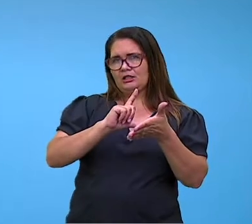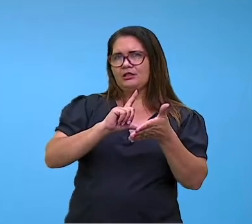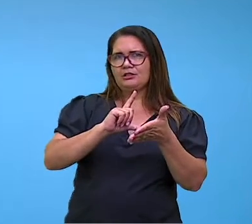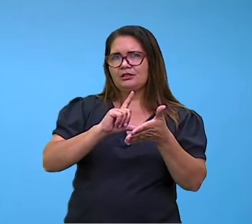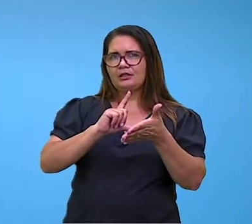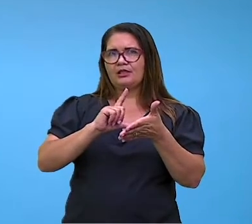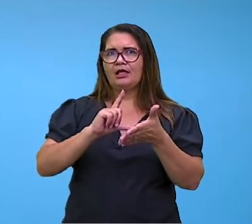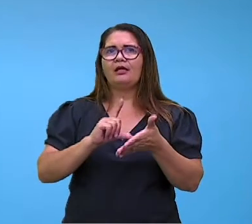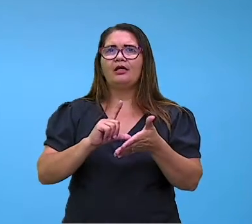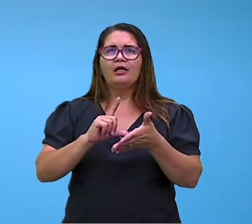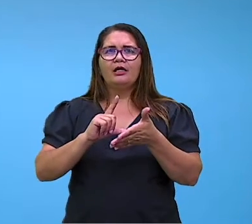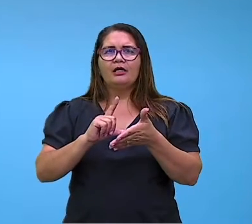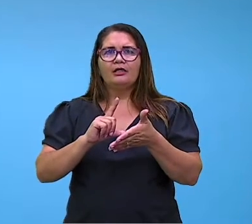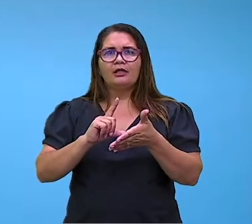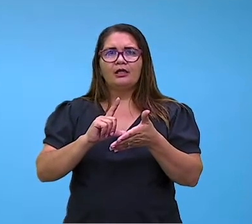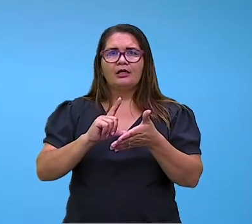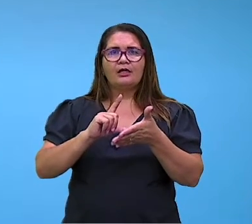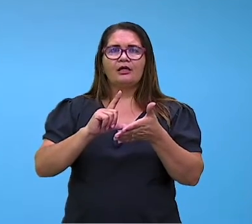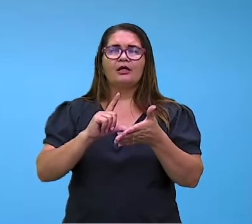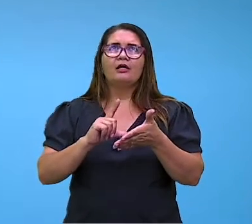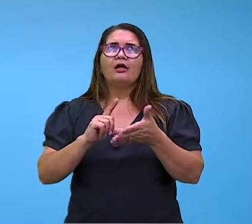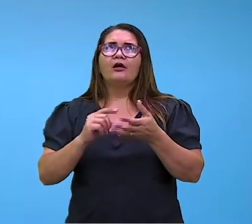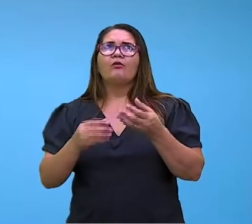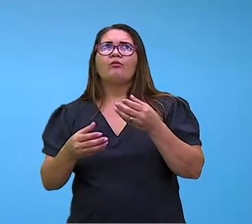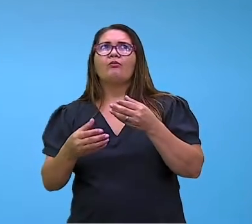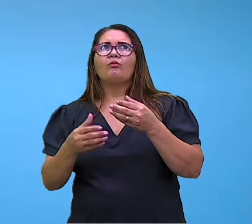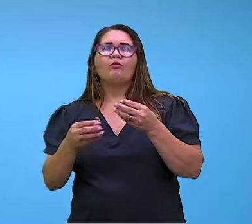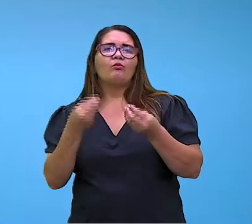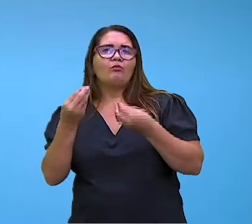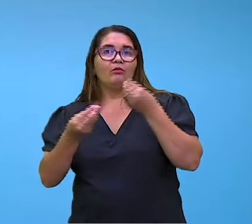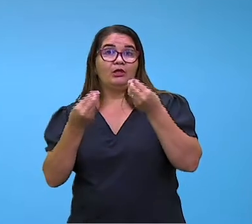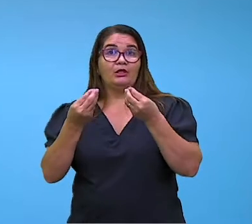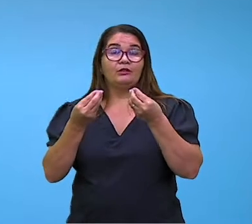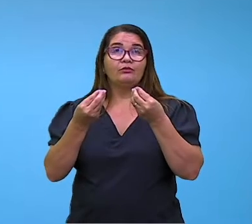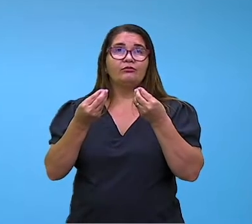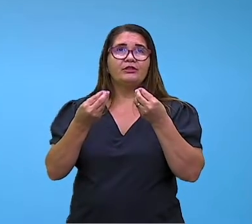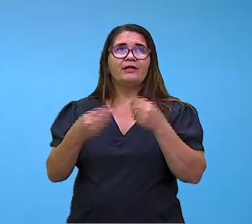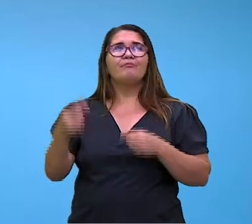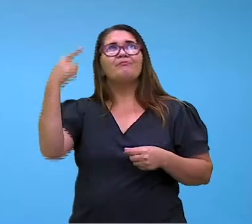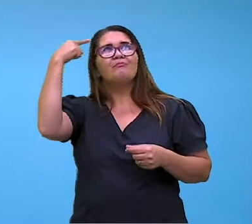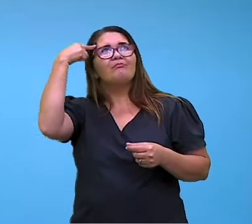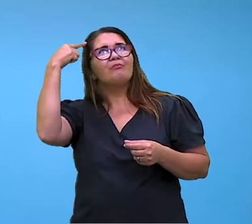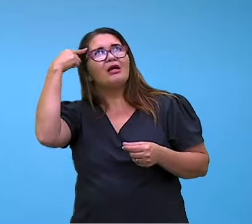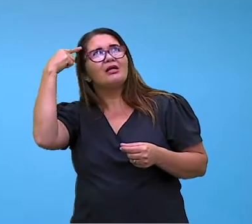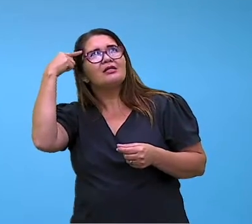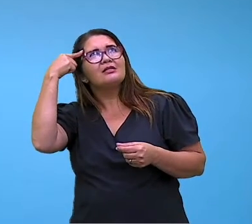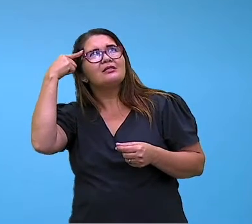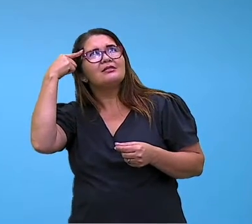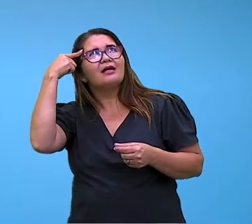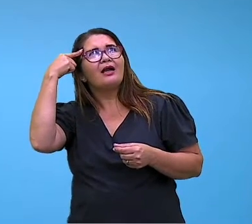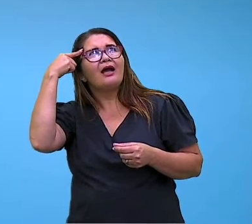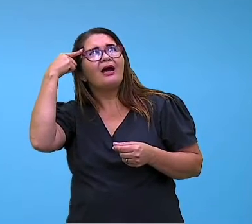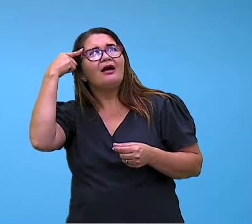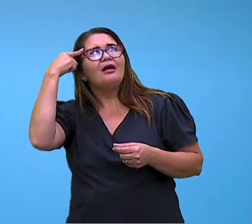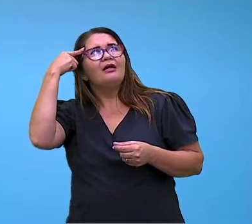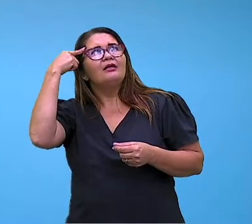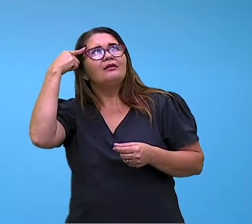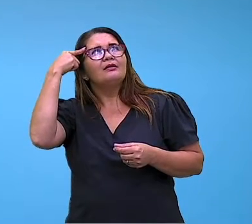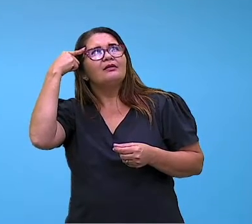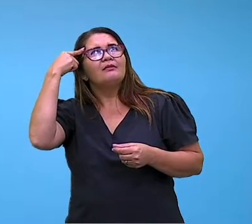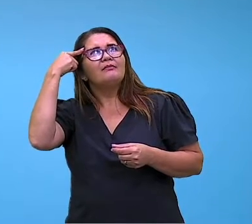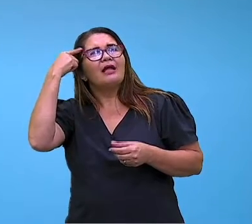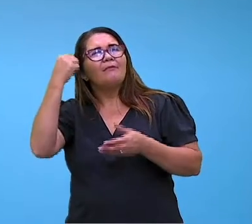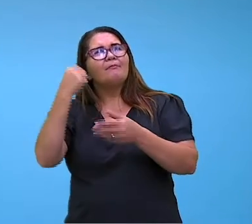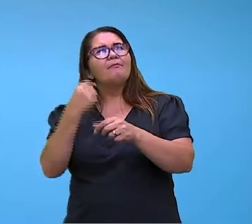um review, né, um olhar para trás, o que você viveu esses anos todos, e aí